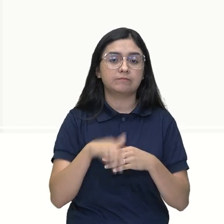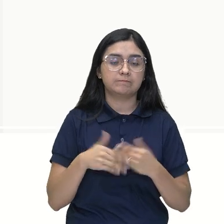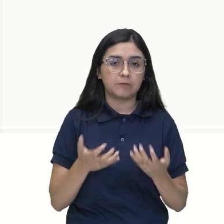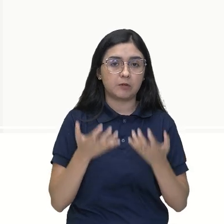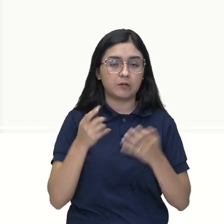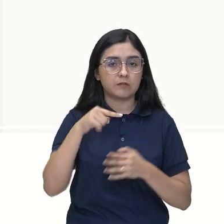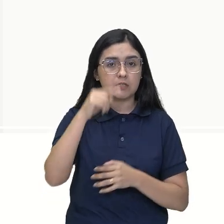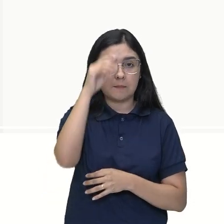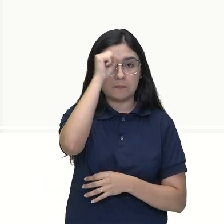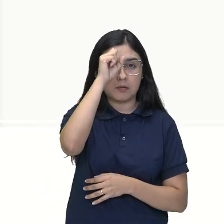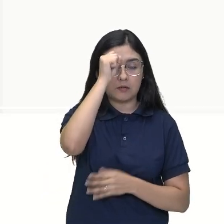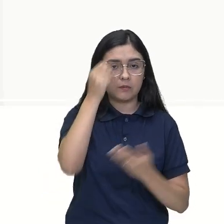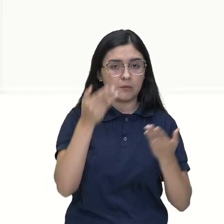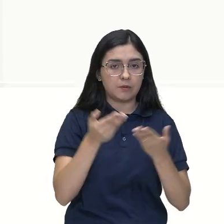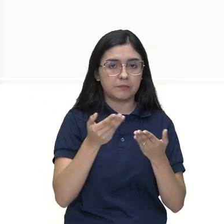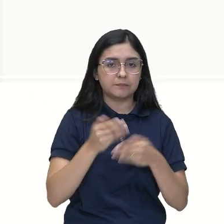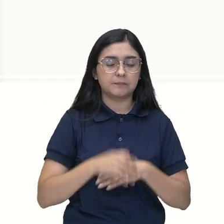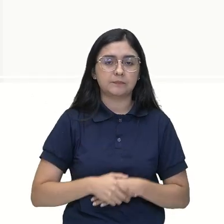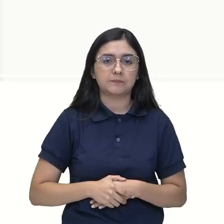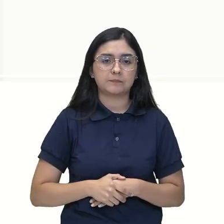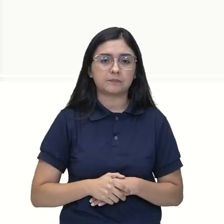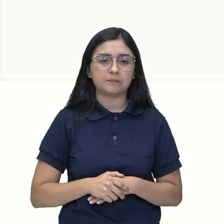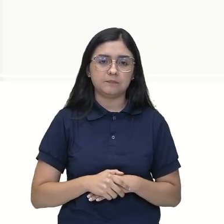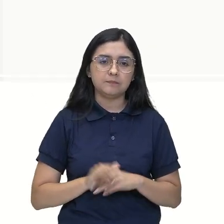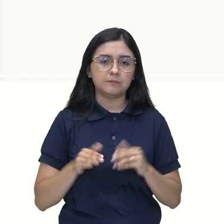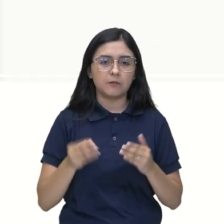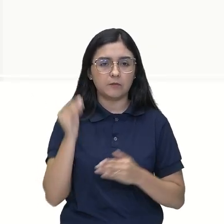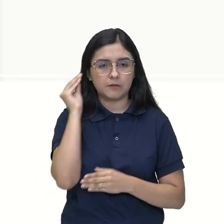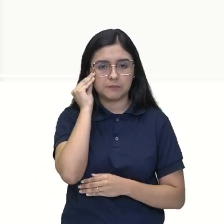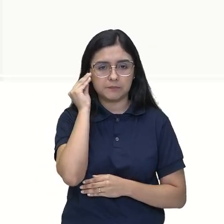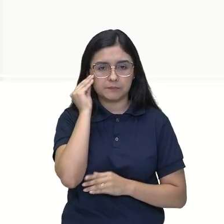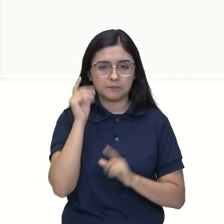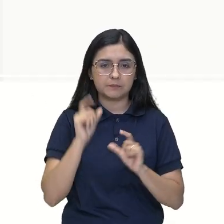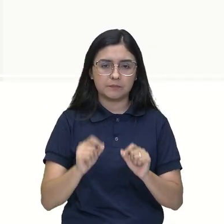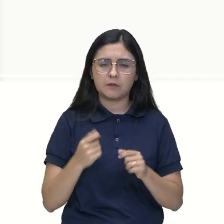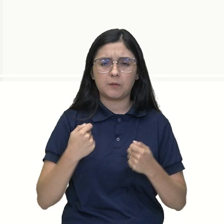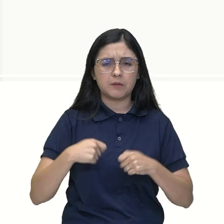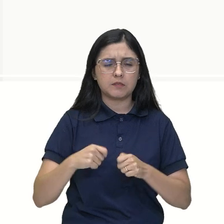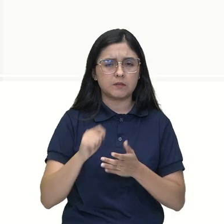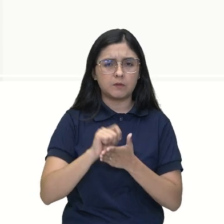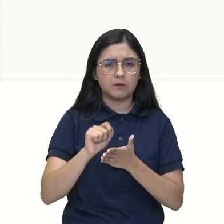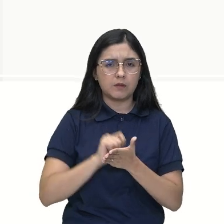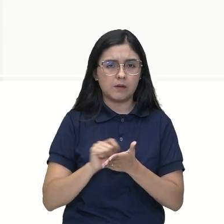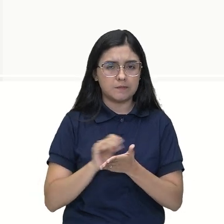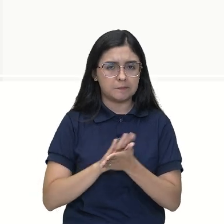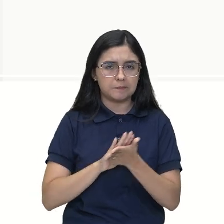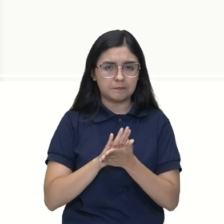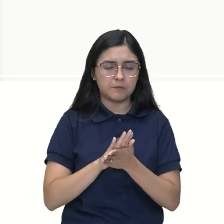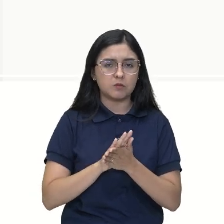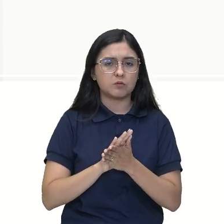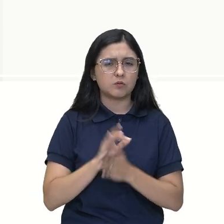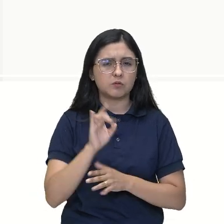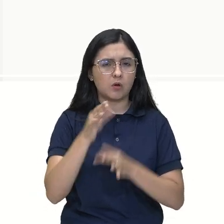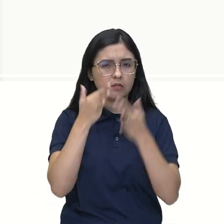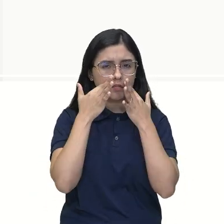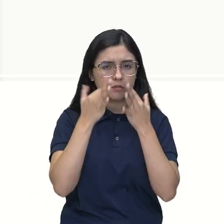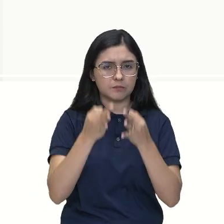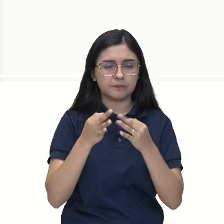você aprenda, tá? Então vamos lá, acompanha aqui comigo. Não precisa anotar nada por enquanto. Só preste atenção